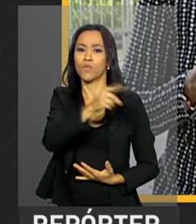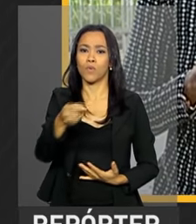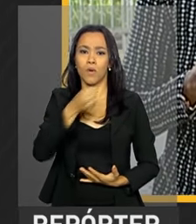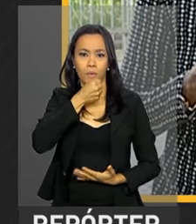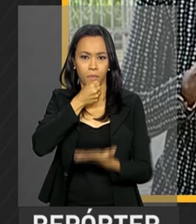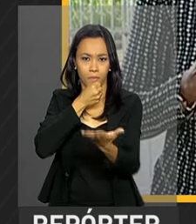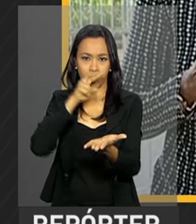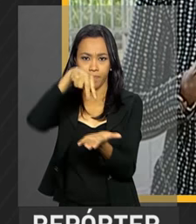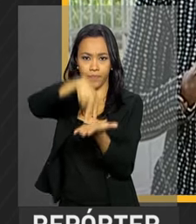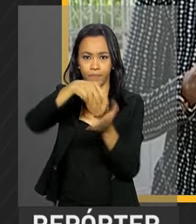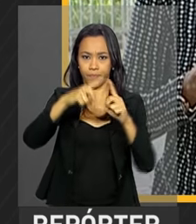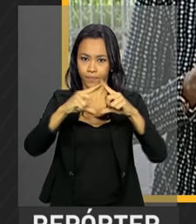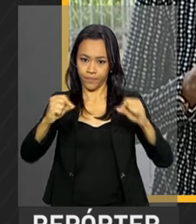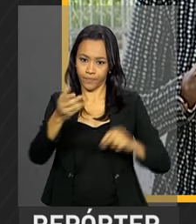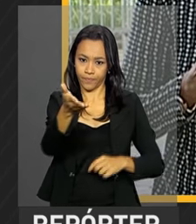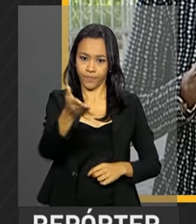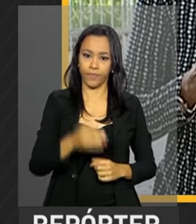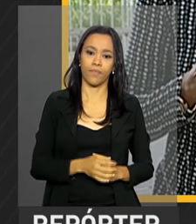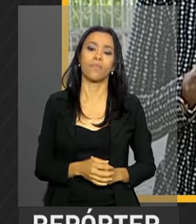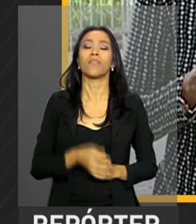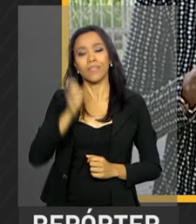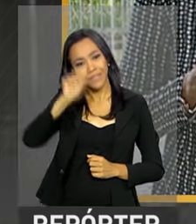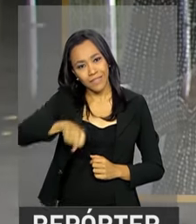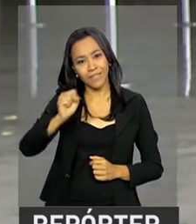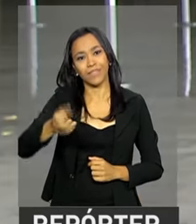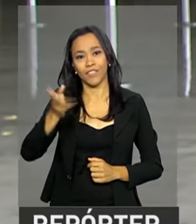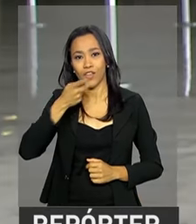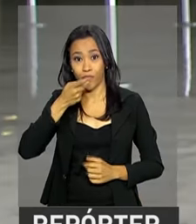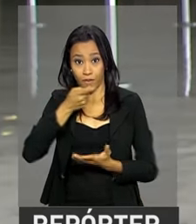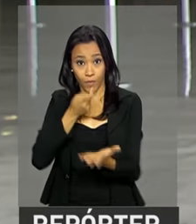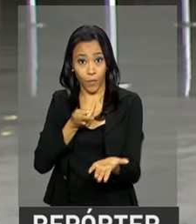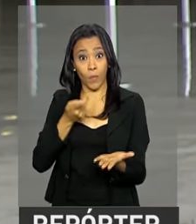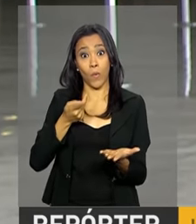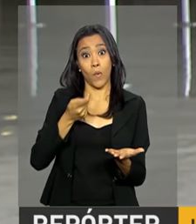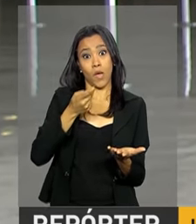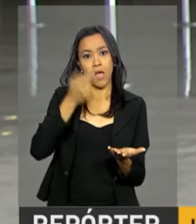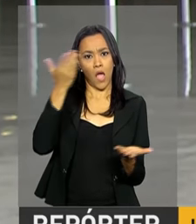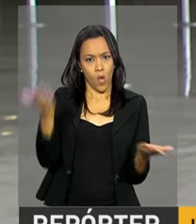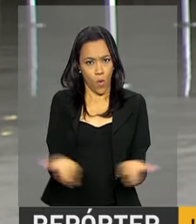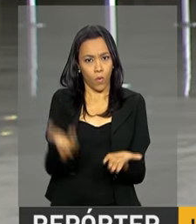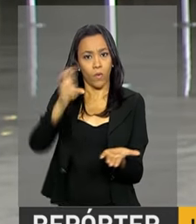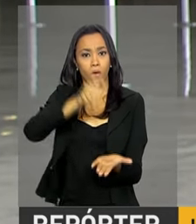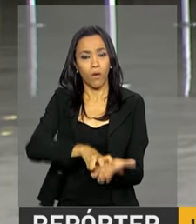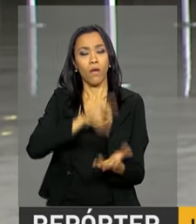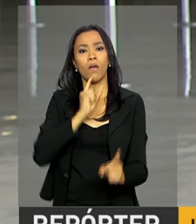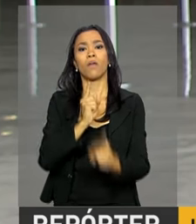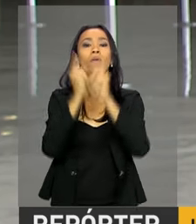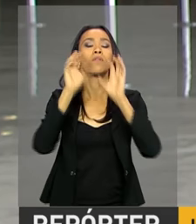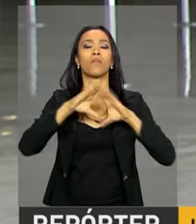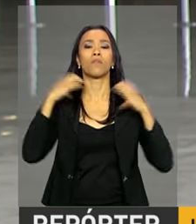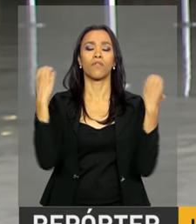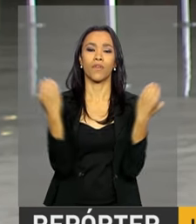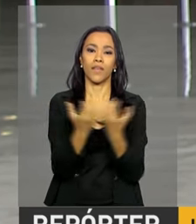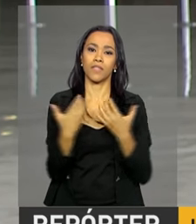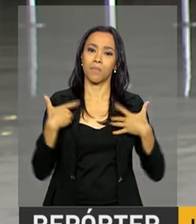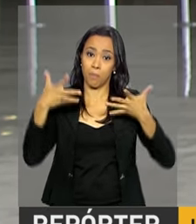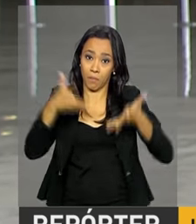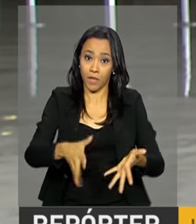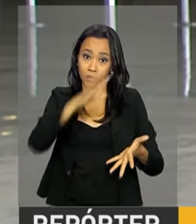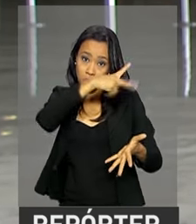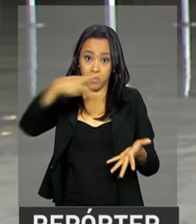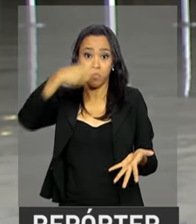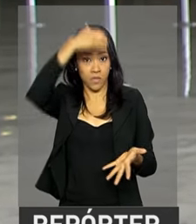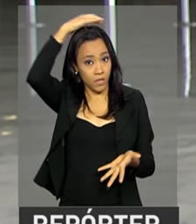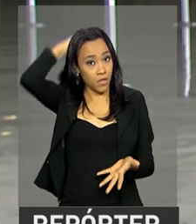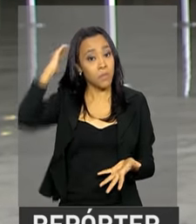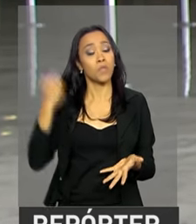Planalto É isso mesmo Mara como você falou então depois dessa agenda aí pela manhã na conferência da comunidade de países